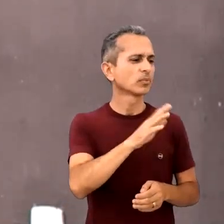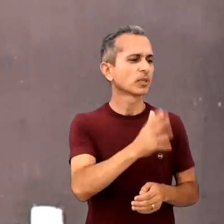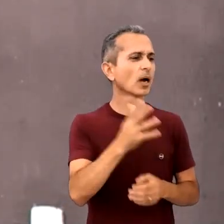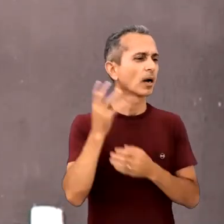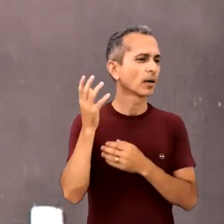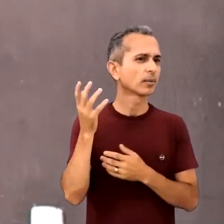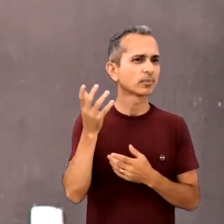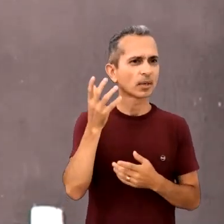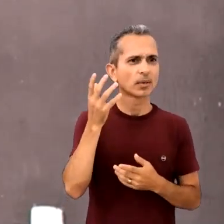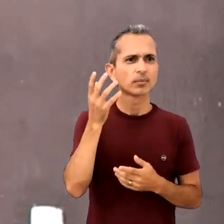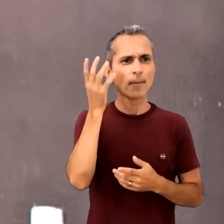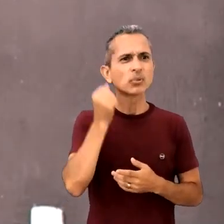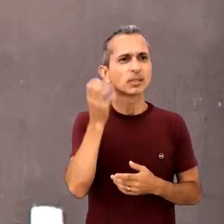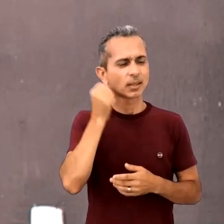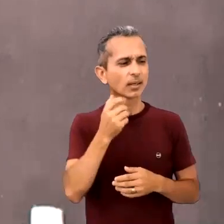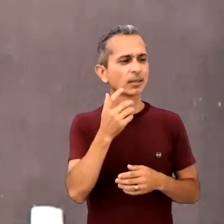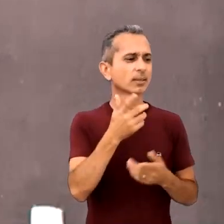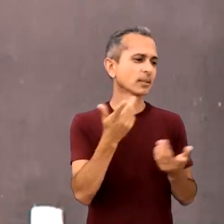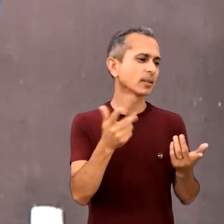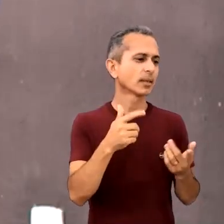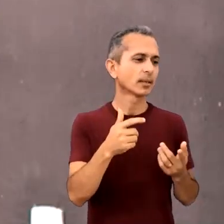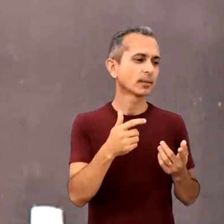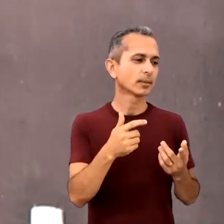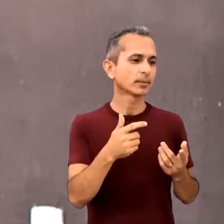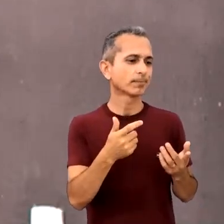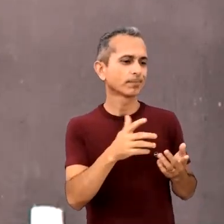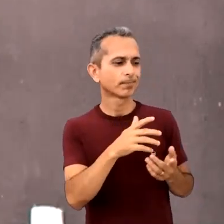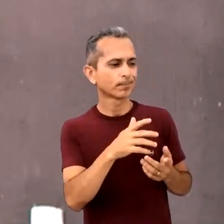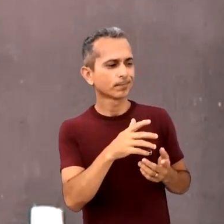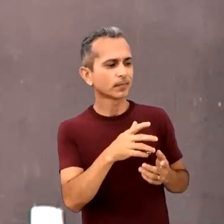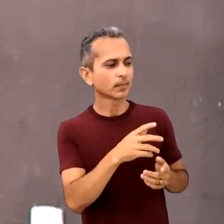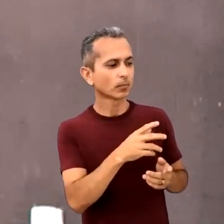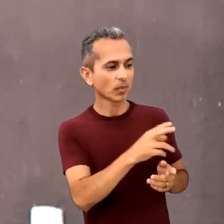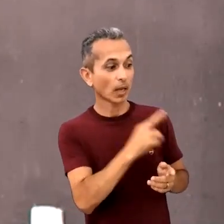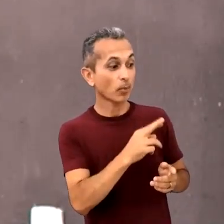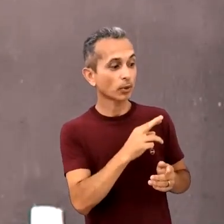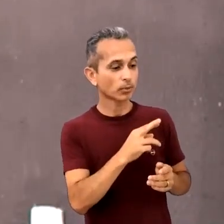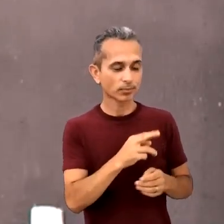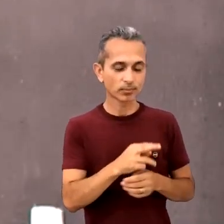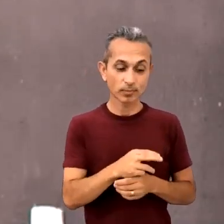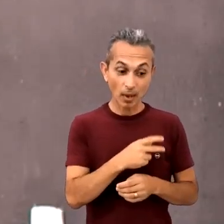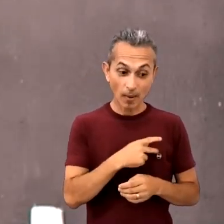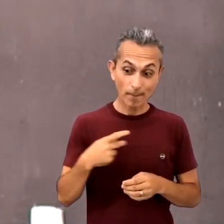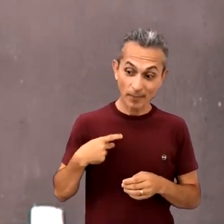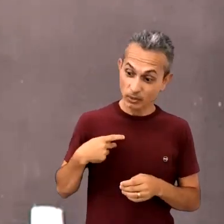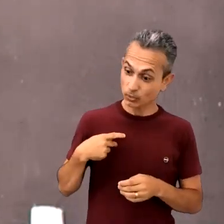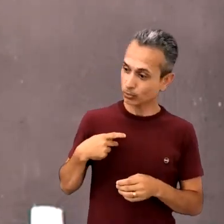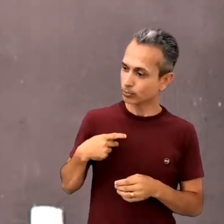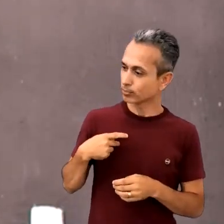anos pastoreando a igreja. Um deles disse assim, pastor Lázaro, eu nunca vi